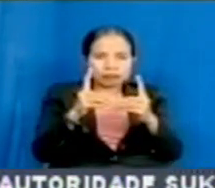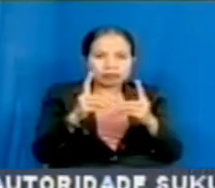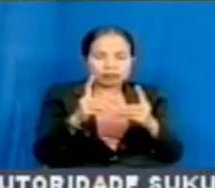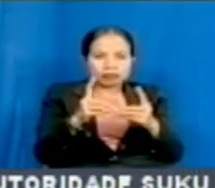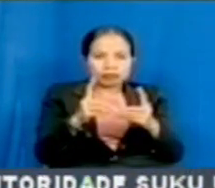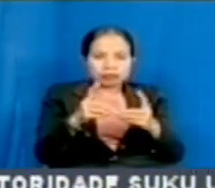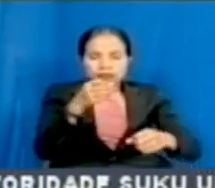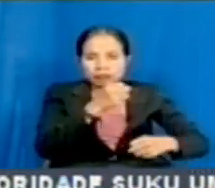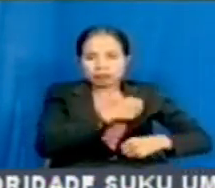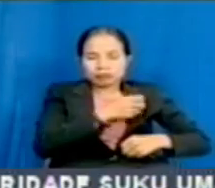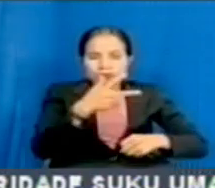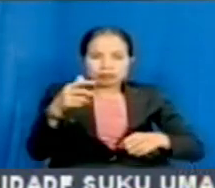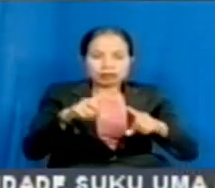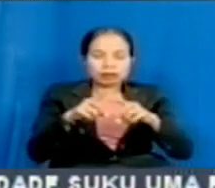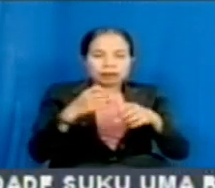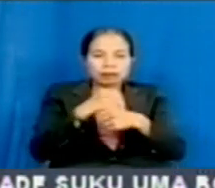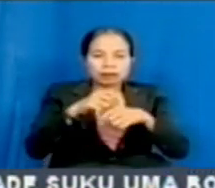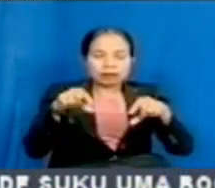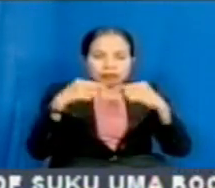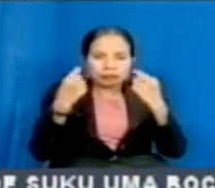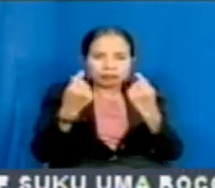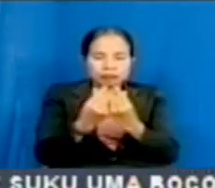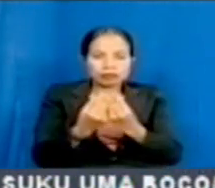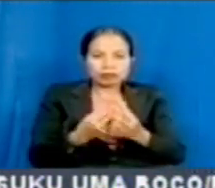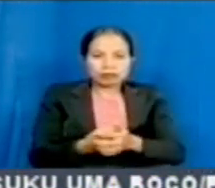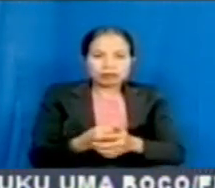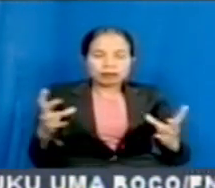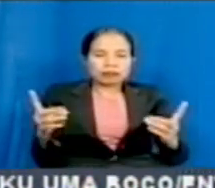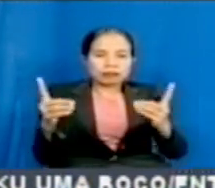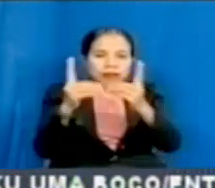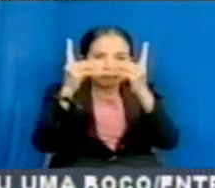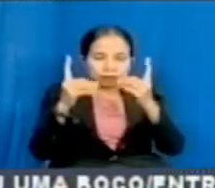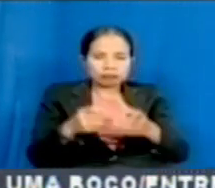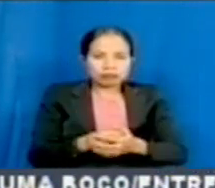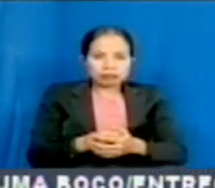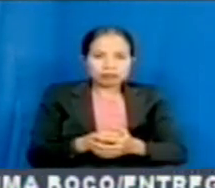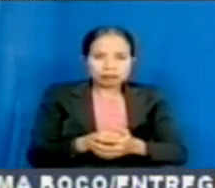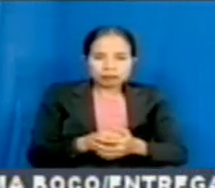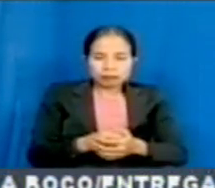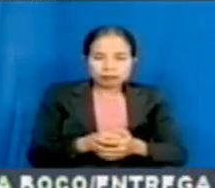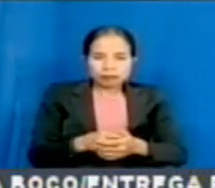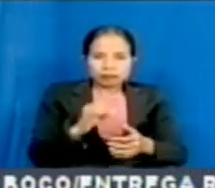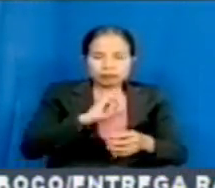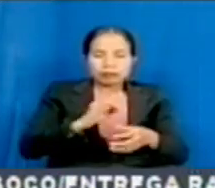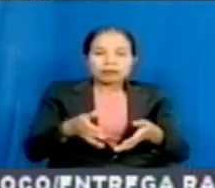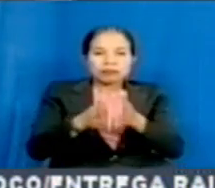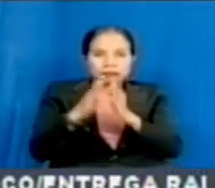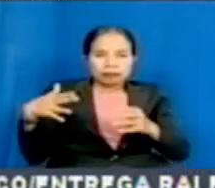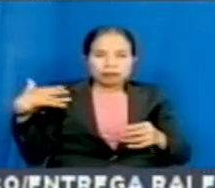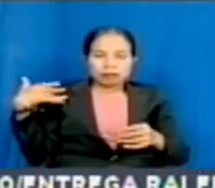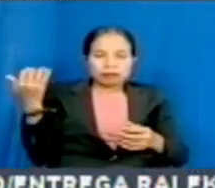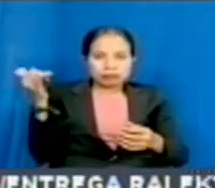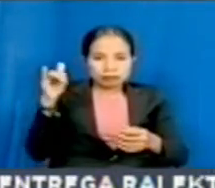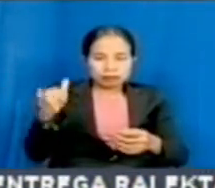ocupação Indonésia. Mas agora está o grupo a duração atu contra Malu Fali. Enduni ao suba juventude